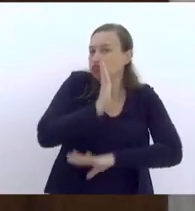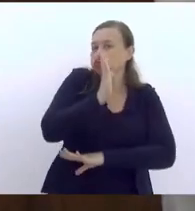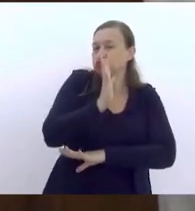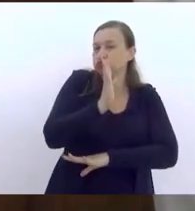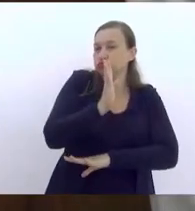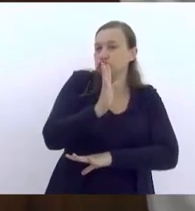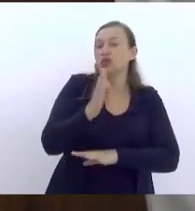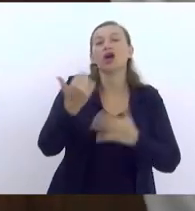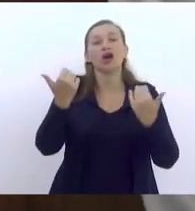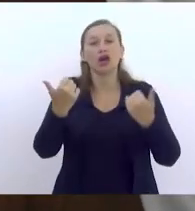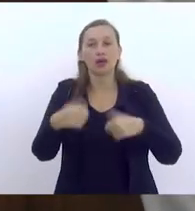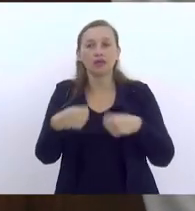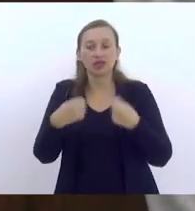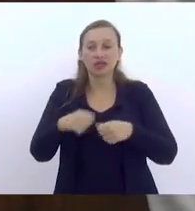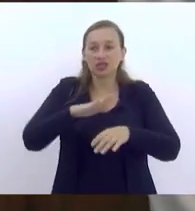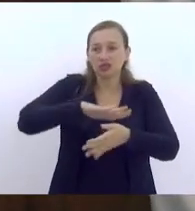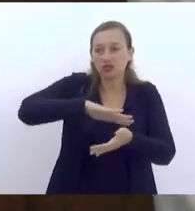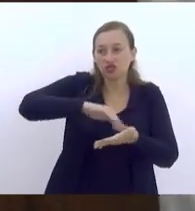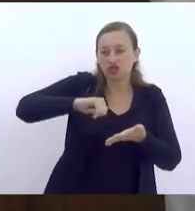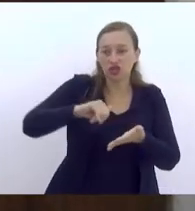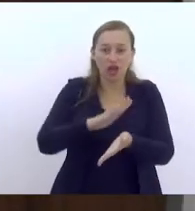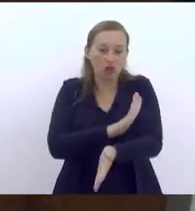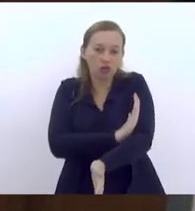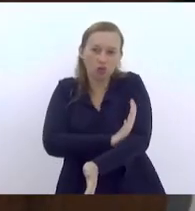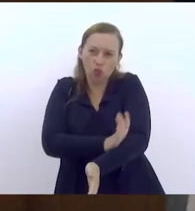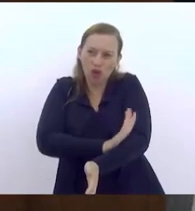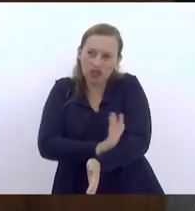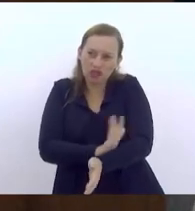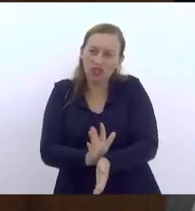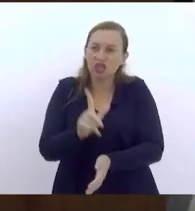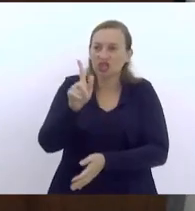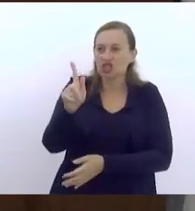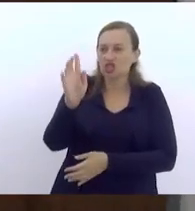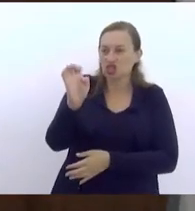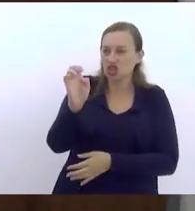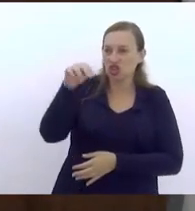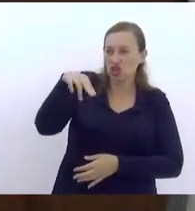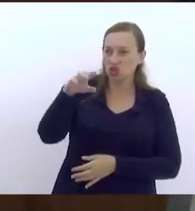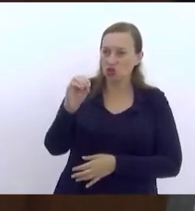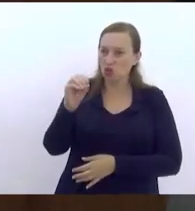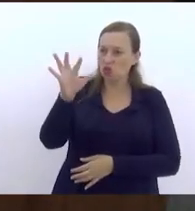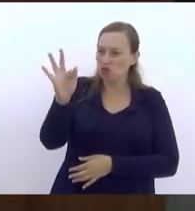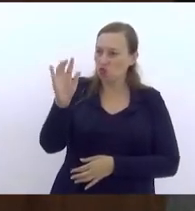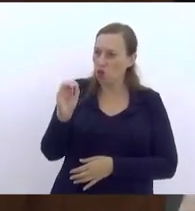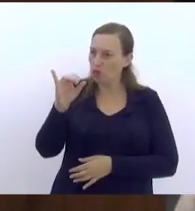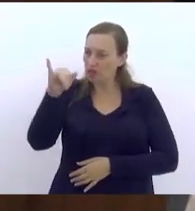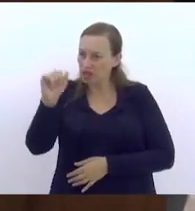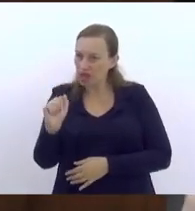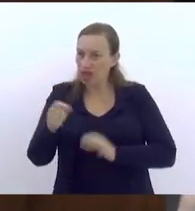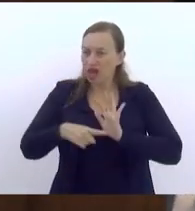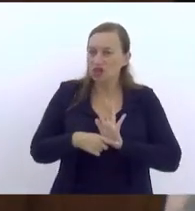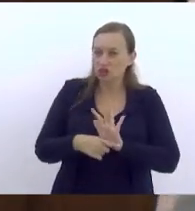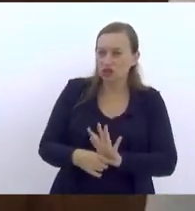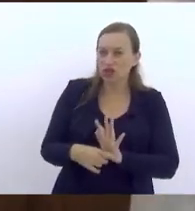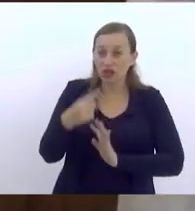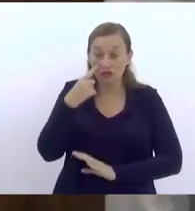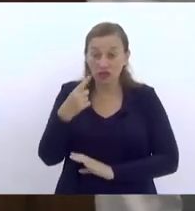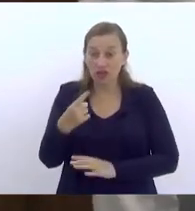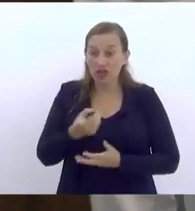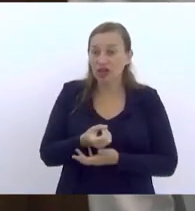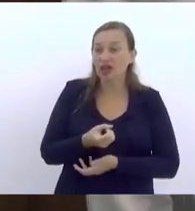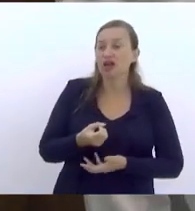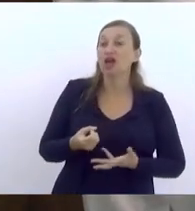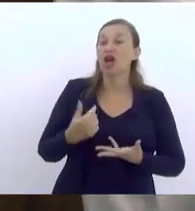se destituir do racismo e da xenofobia para enxergar as múltiplas contribuições. Eu sou uma